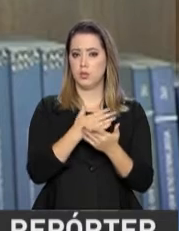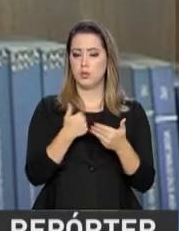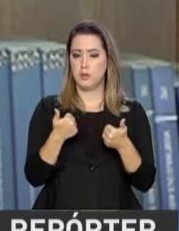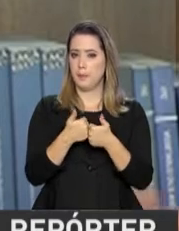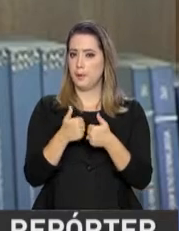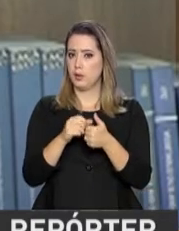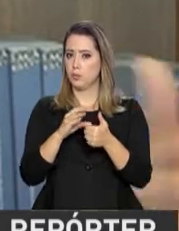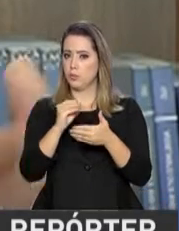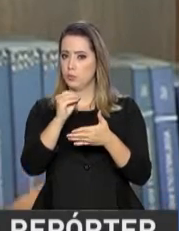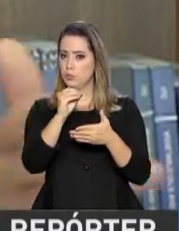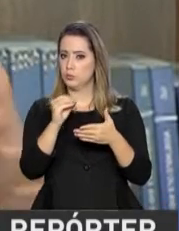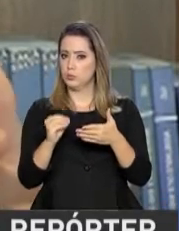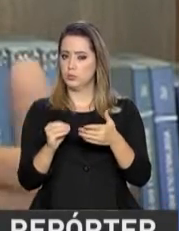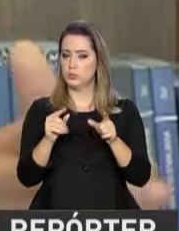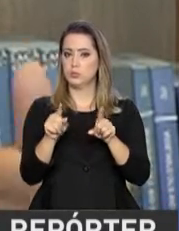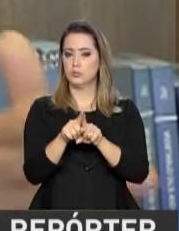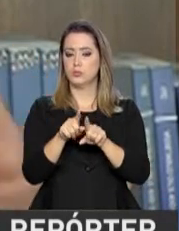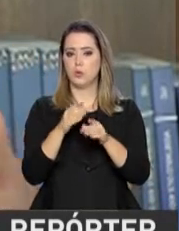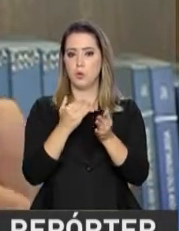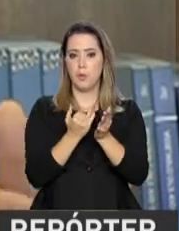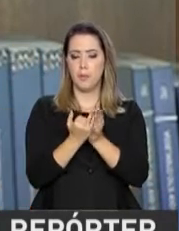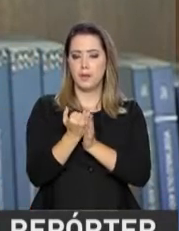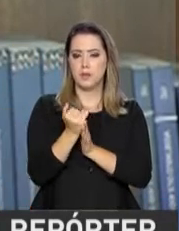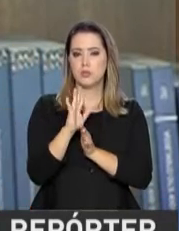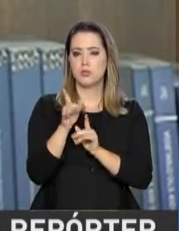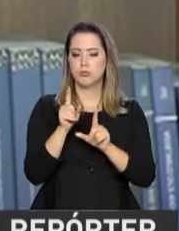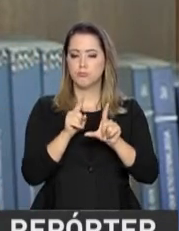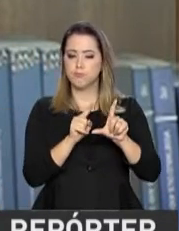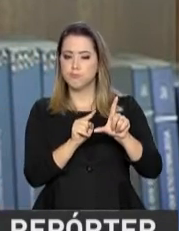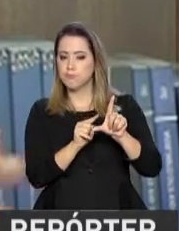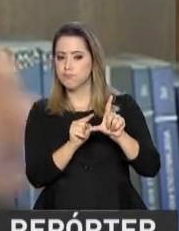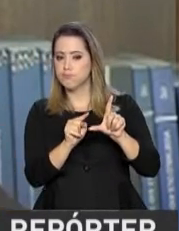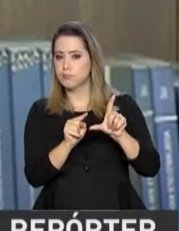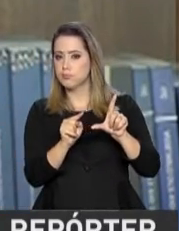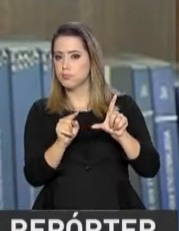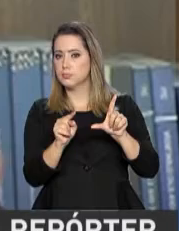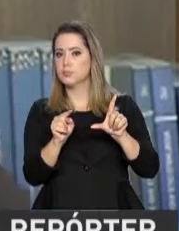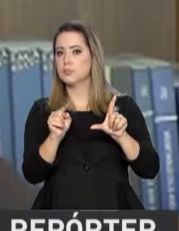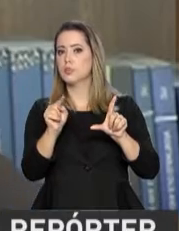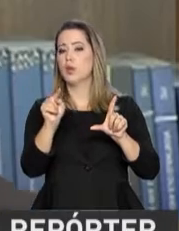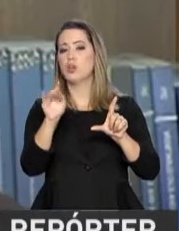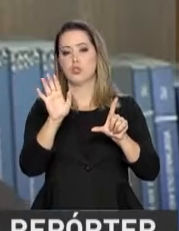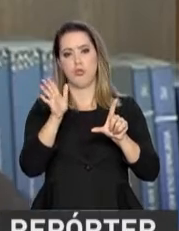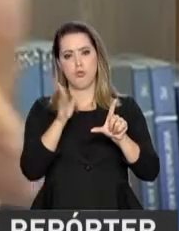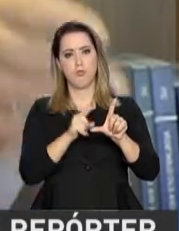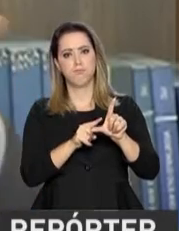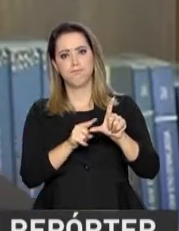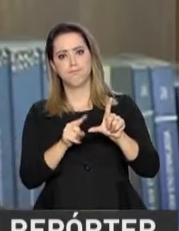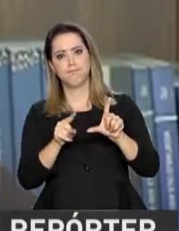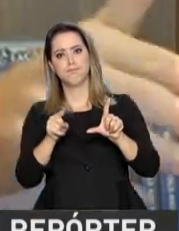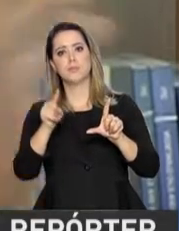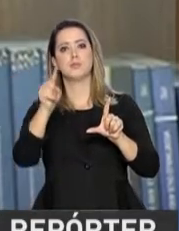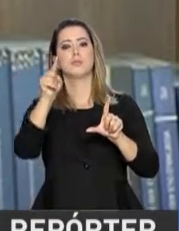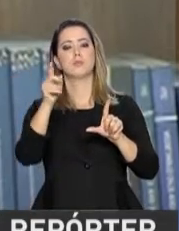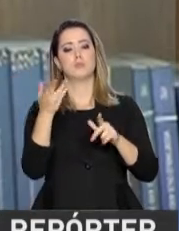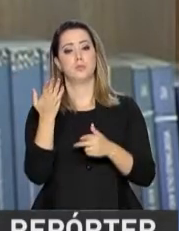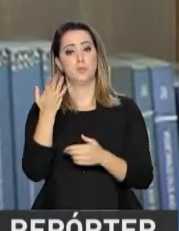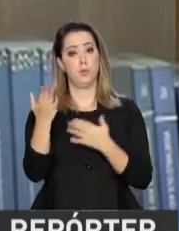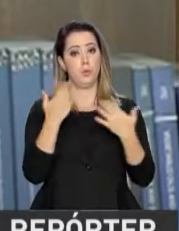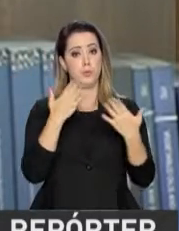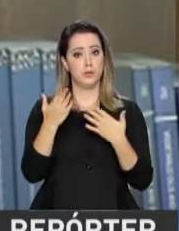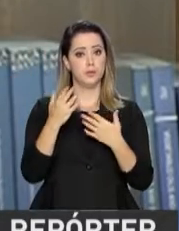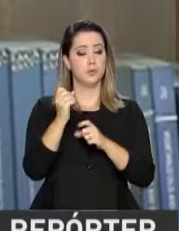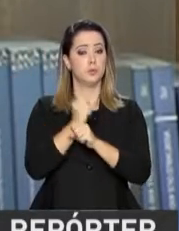em não muito tempo nós começamos começaremos a observar é crescimento do emprego formal também na comparação ano contra